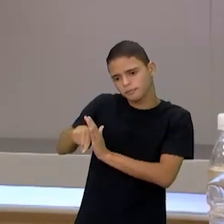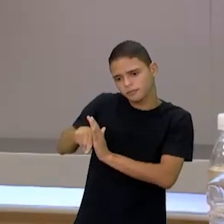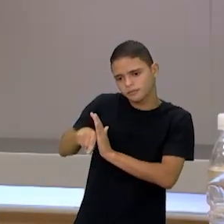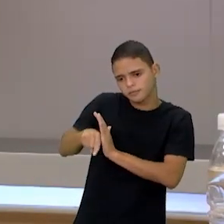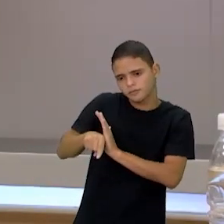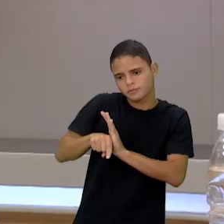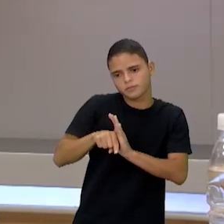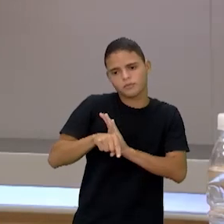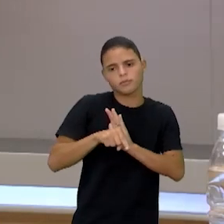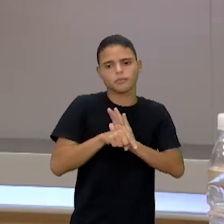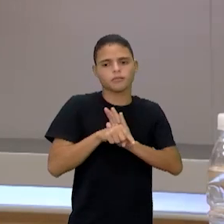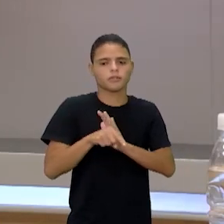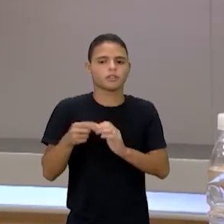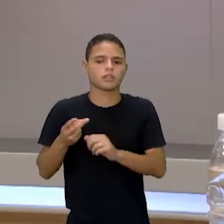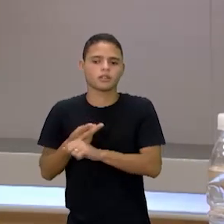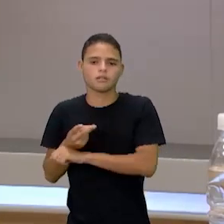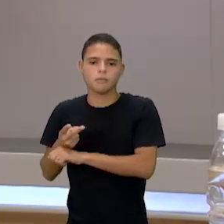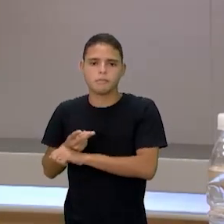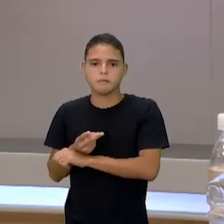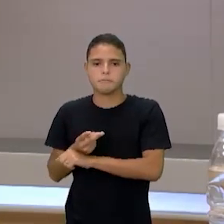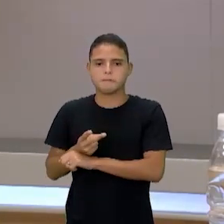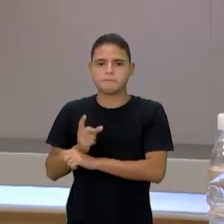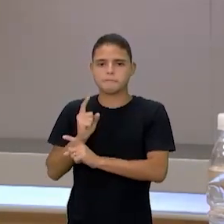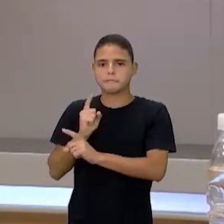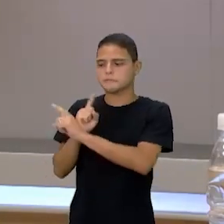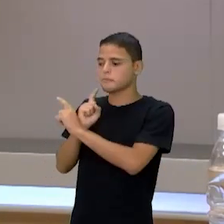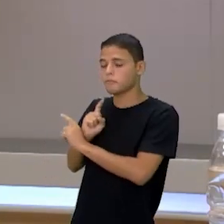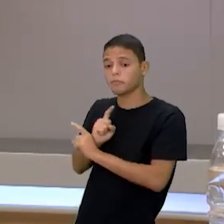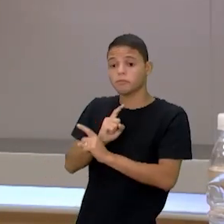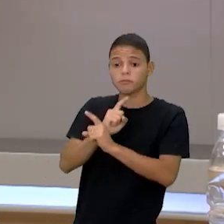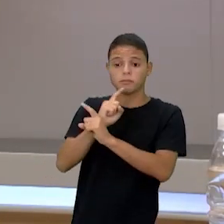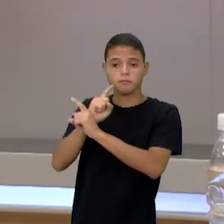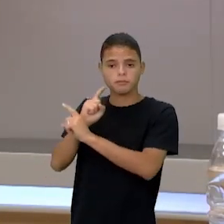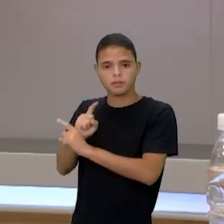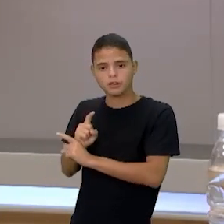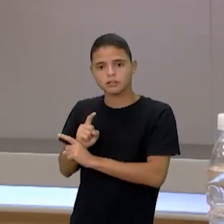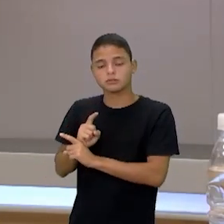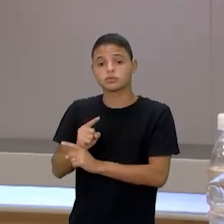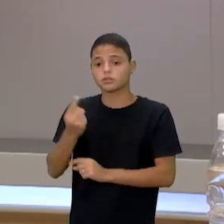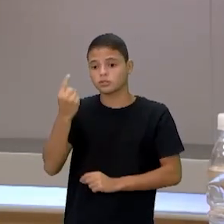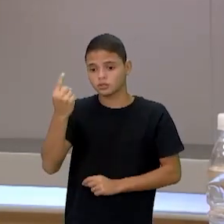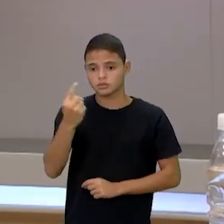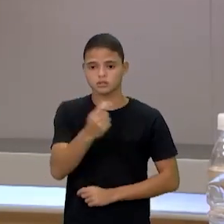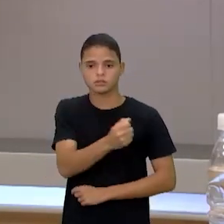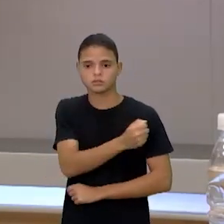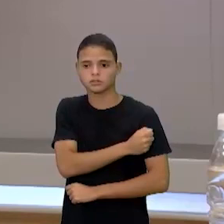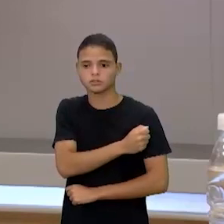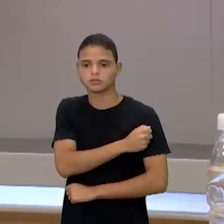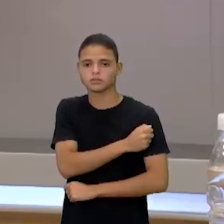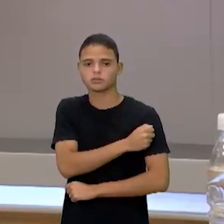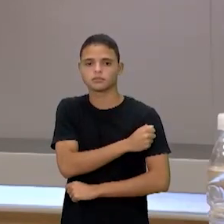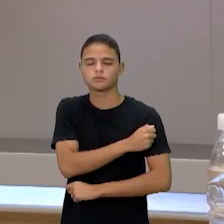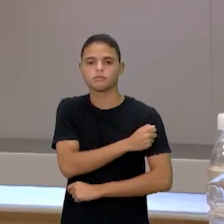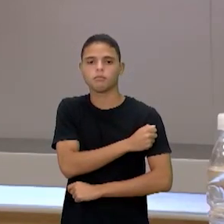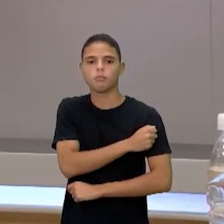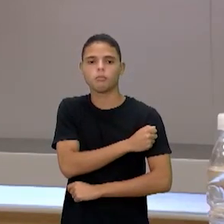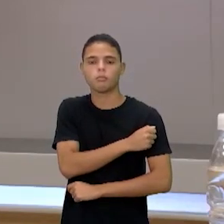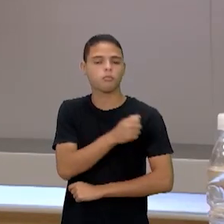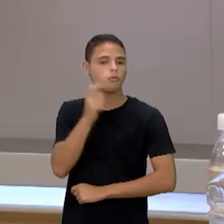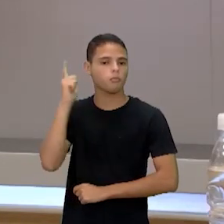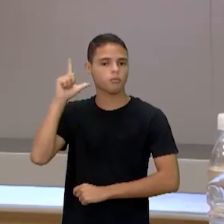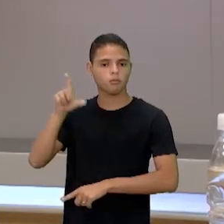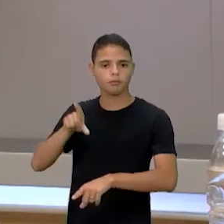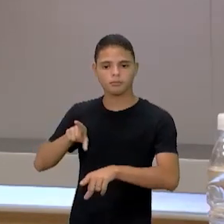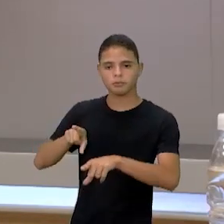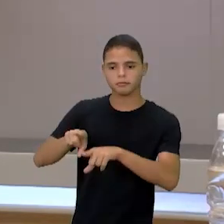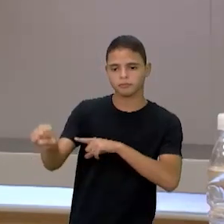encabeçou tudo isso, todo esse trabalho, o quanto se achou, inclusive um aluno nosso aqui, que ganhou o prêmio,